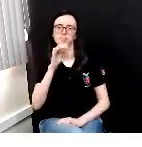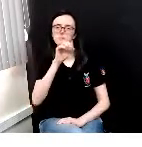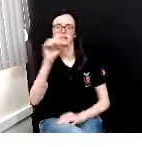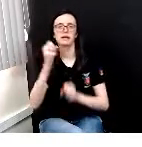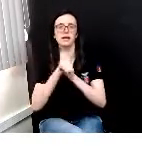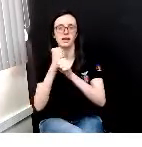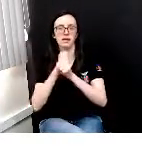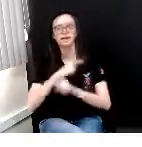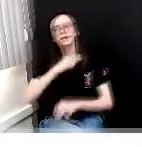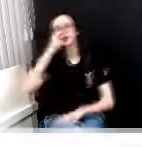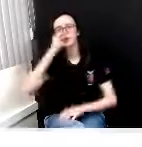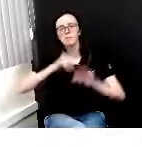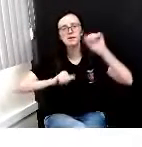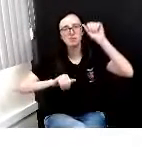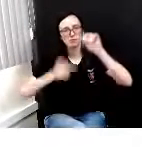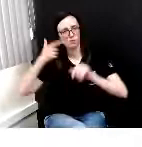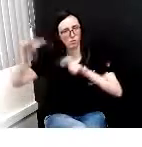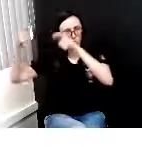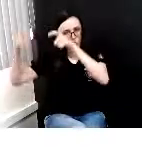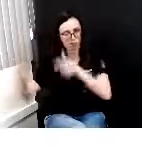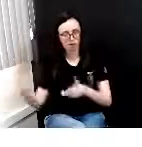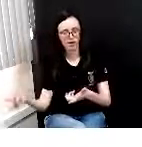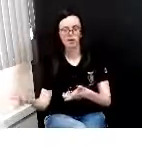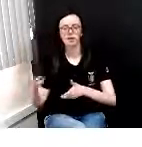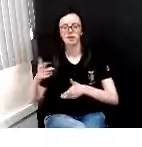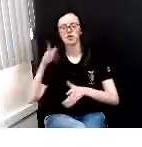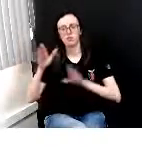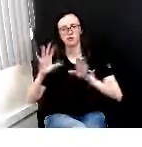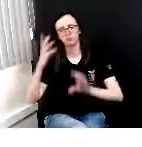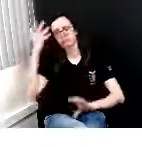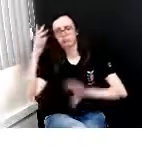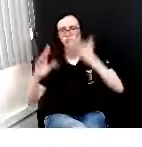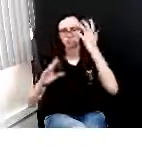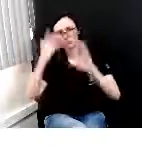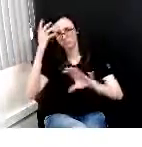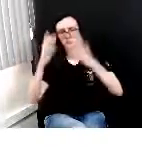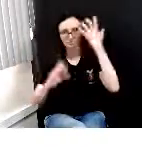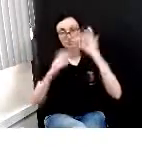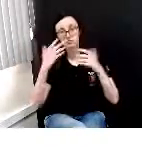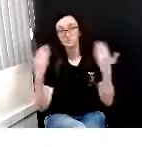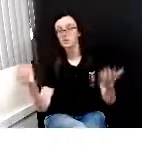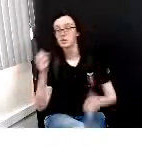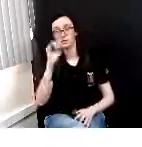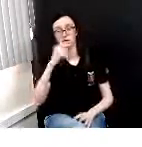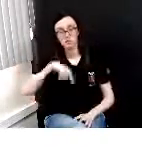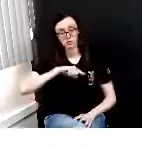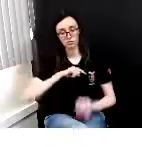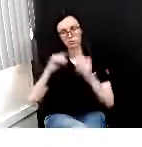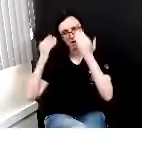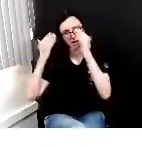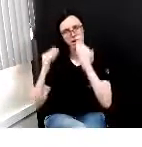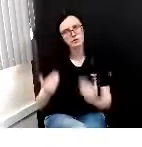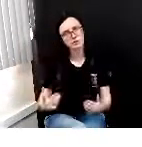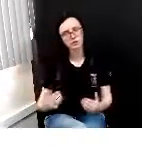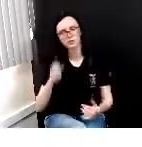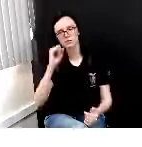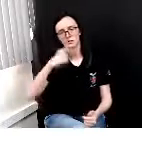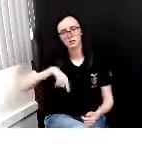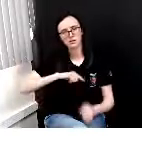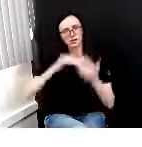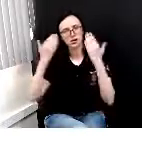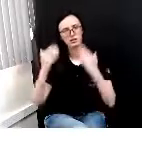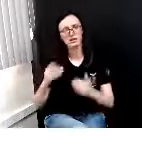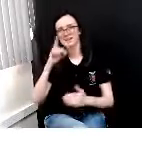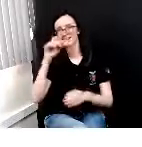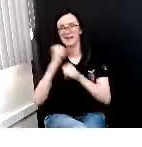a gripe espanhola, nós tivemos recentemente algumas outras situações. Então, quer dizer, se nós fizermos uma análise dos últimos 100 anos,